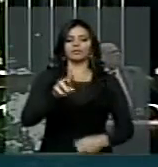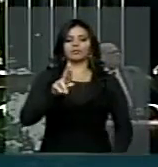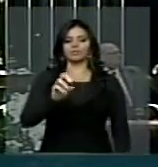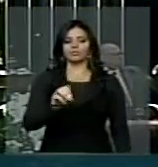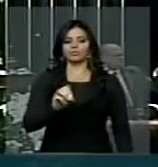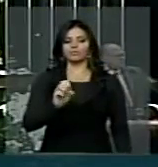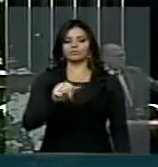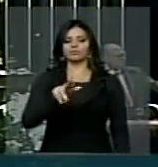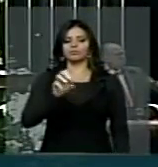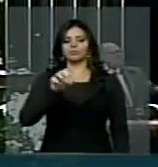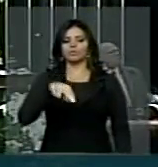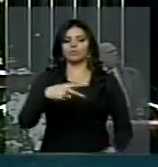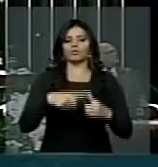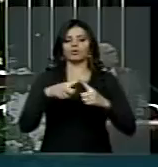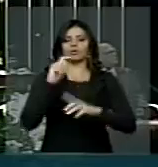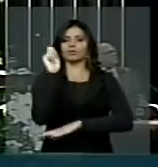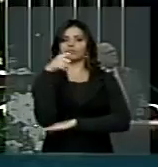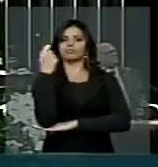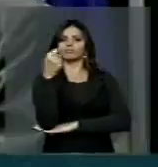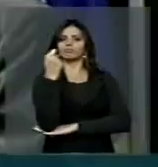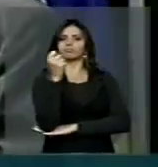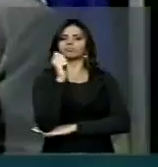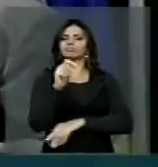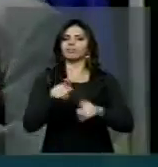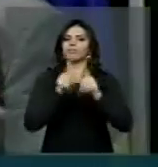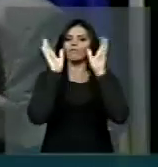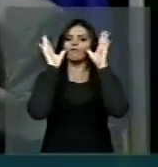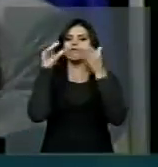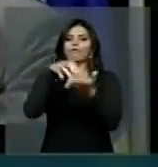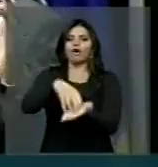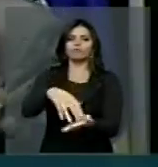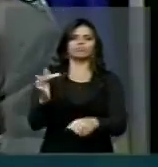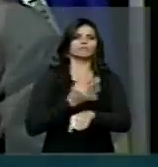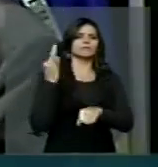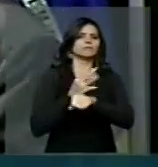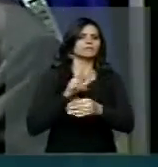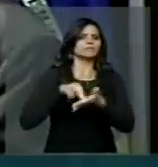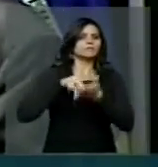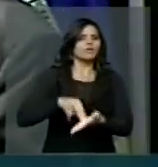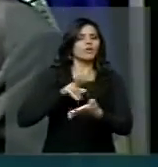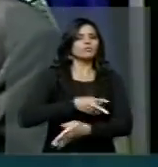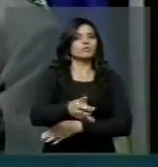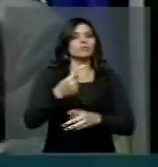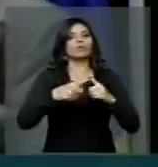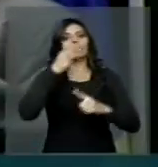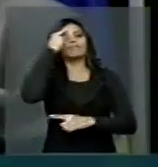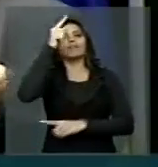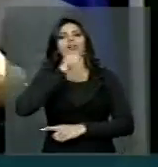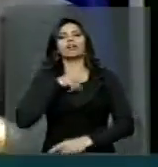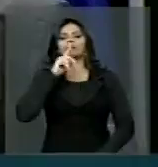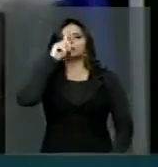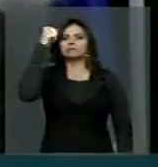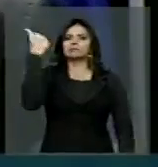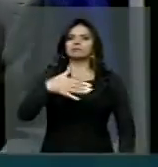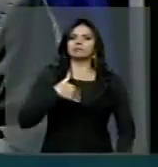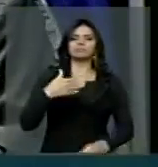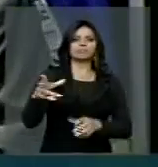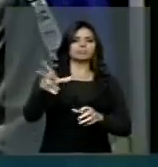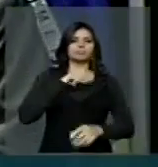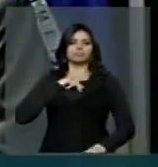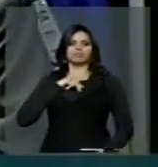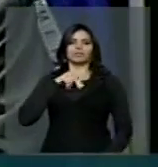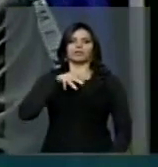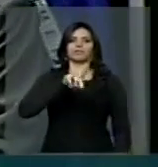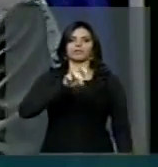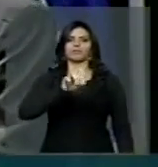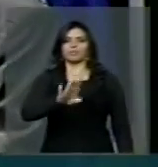Sul também foi um dos focos de resistência a essa ideia da grave derrota sofrida pelo